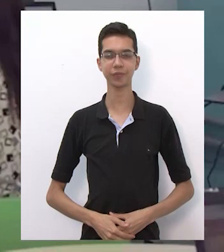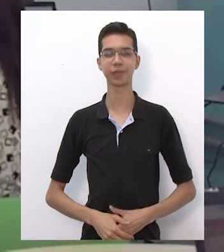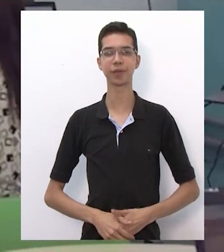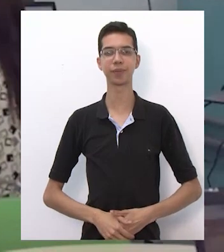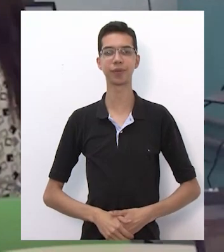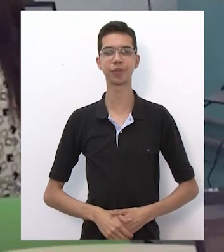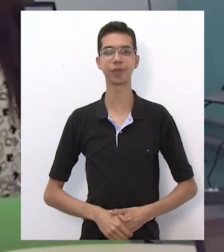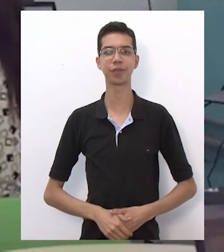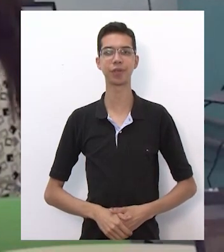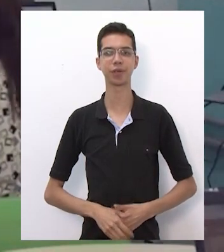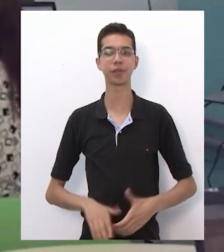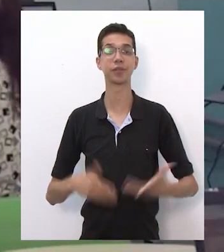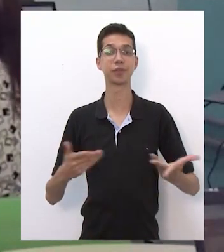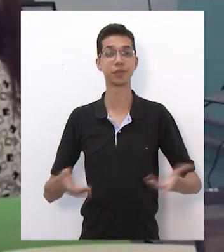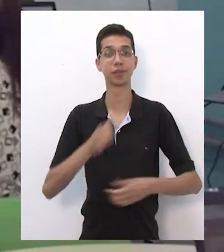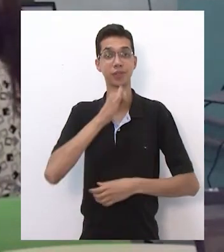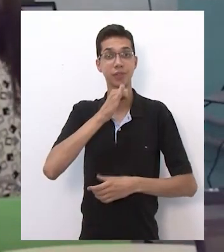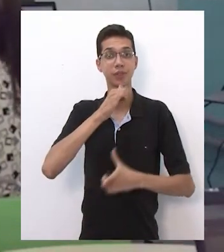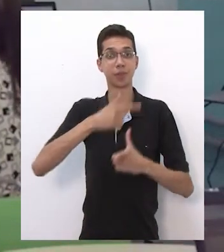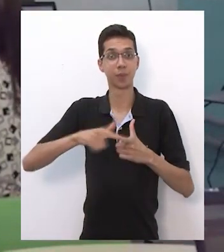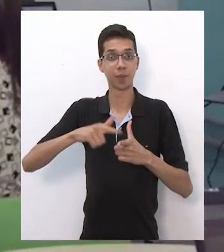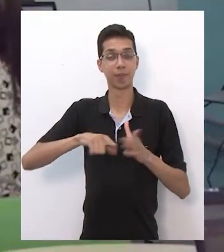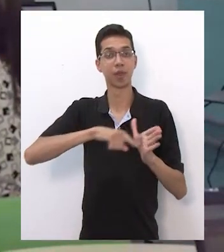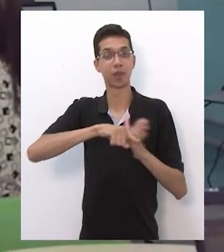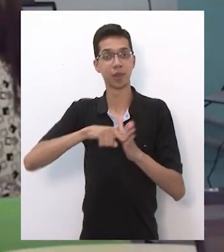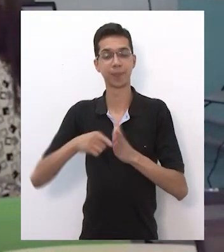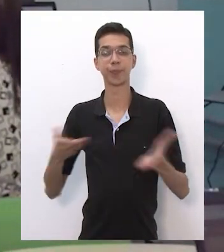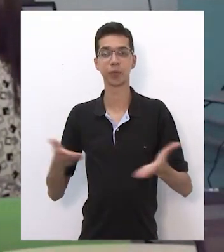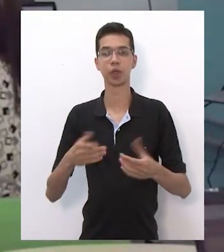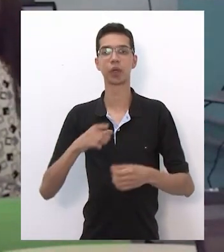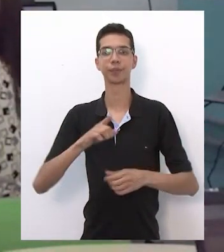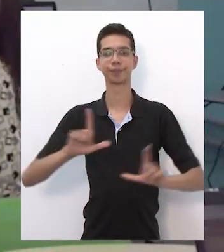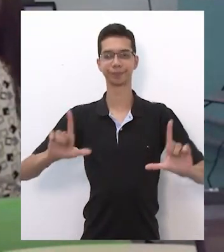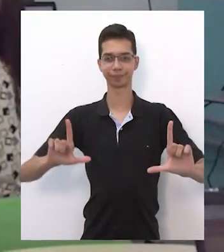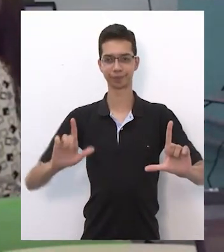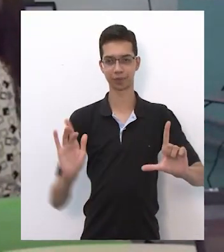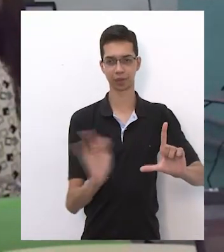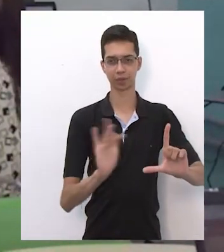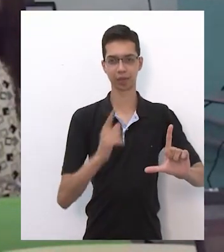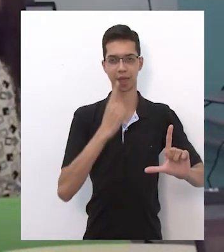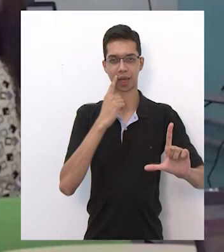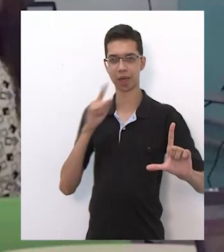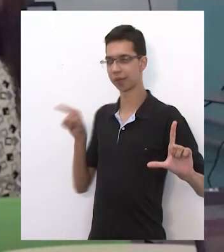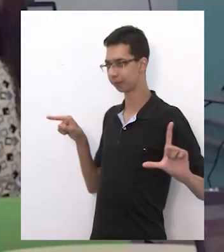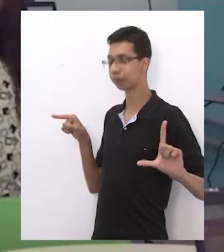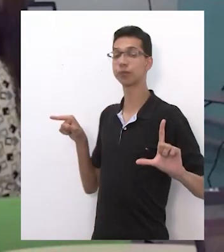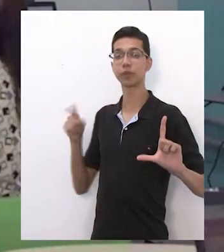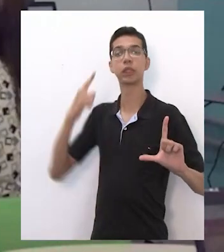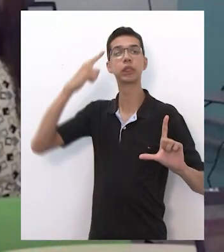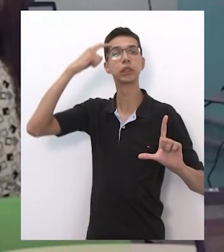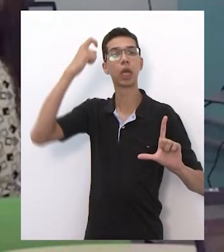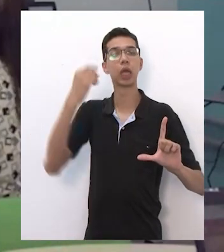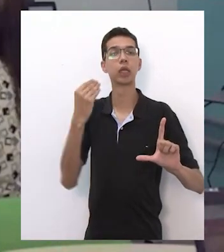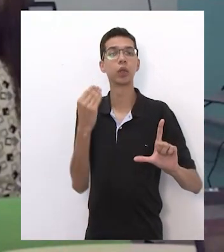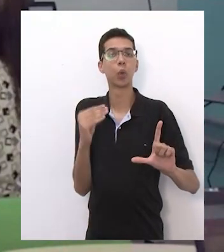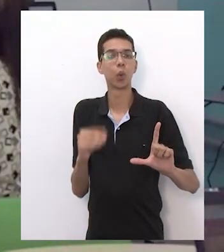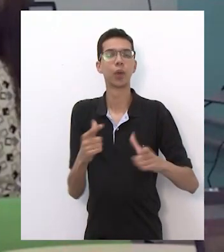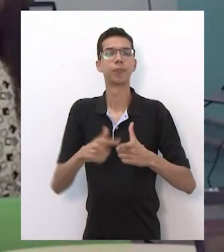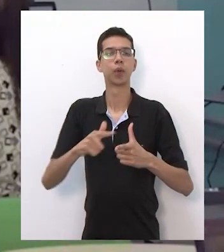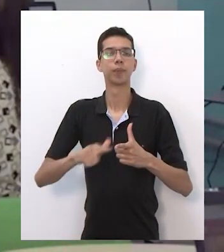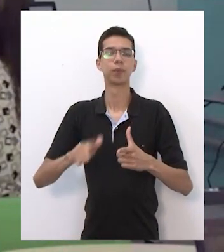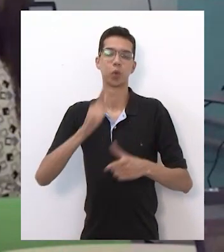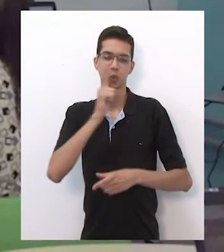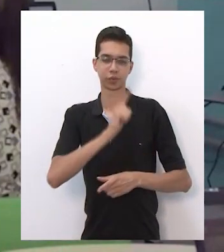que a gente elegeu, a gente vai aqui no Padlet colocar as nossas ideias, possíveis soluções para esse